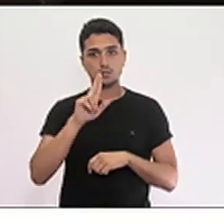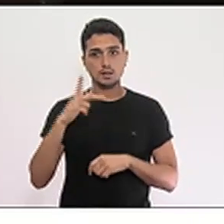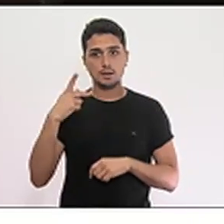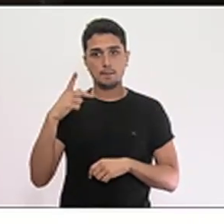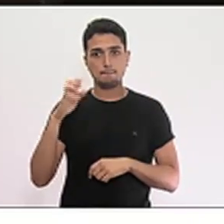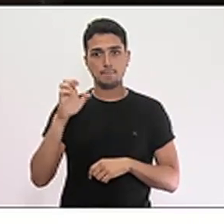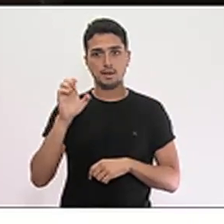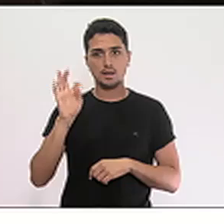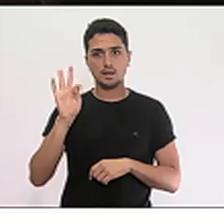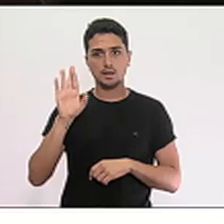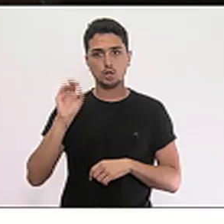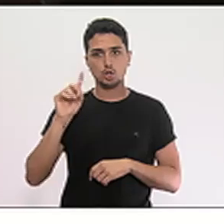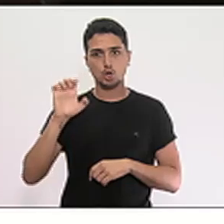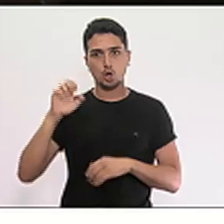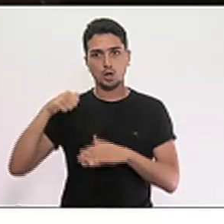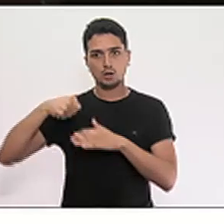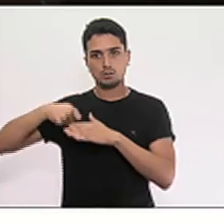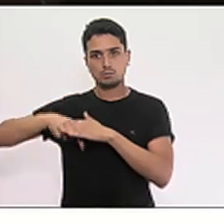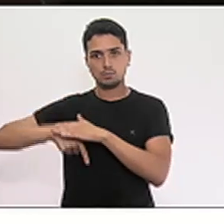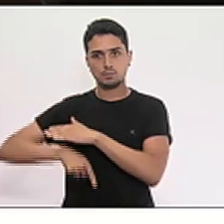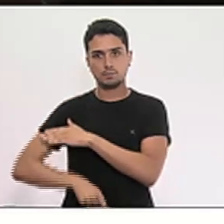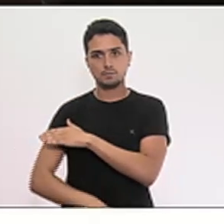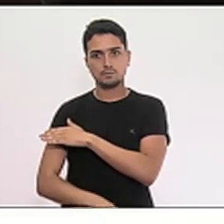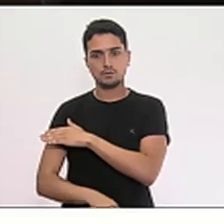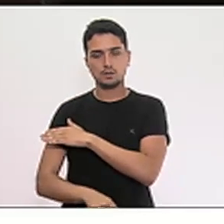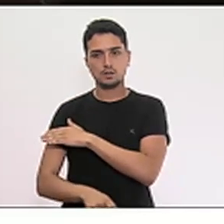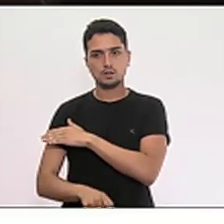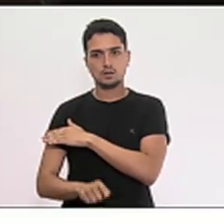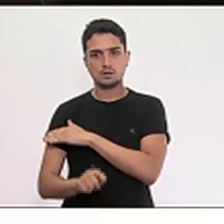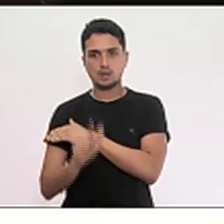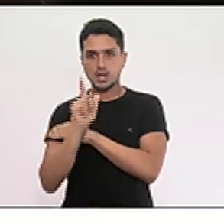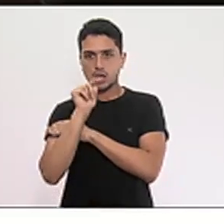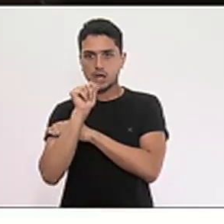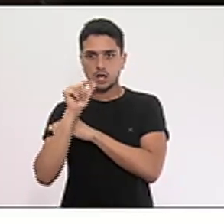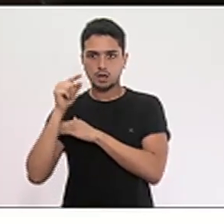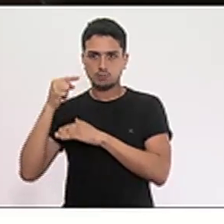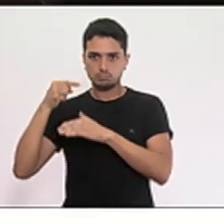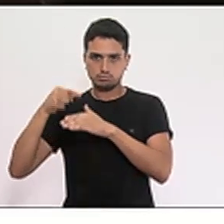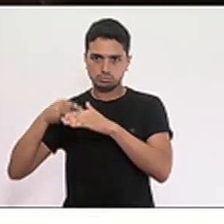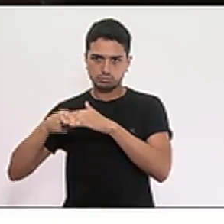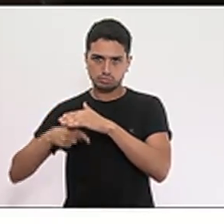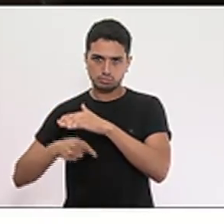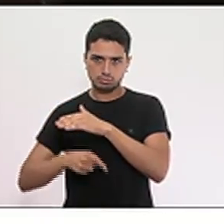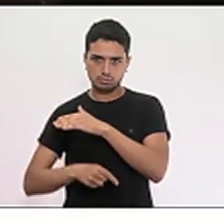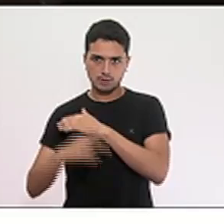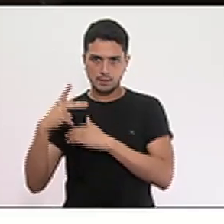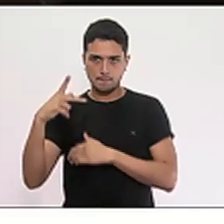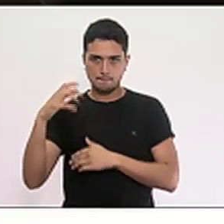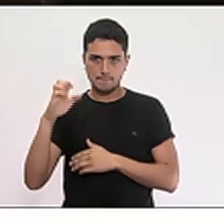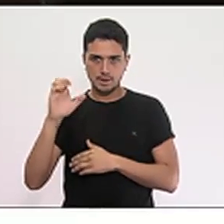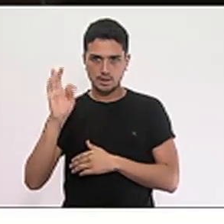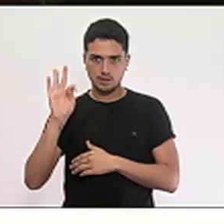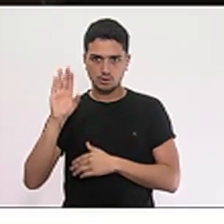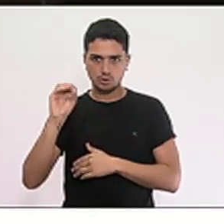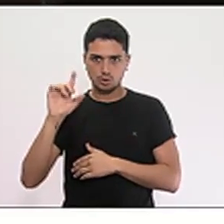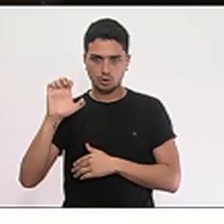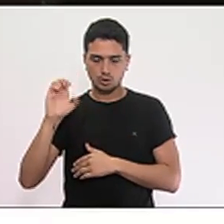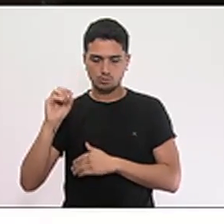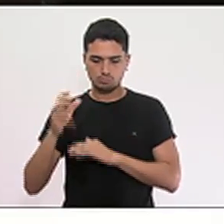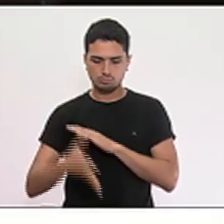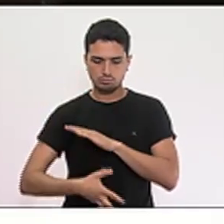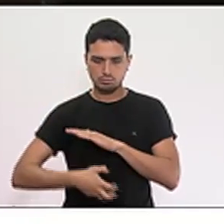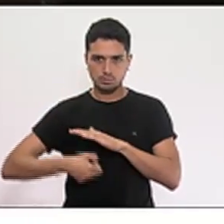estavam previstos, os royalties do petróleo que foram recebidos a mais esse ano e ano que vem,